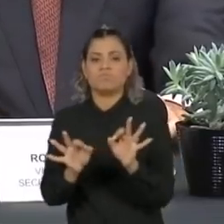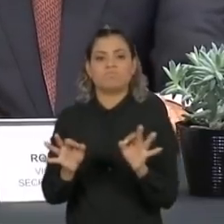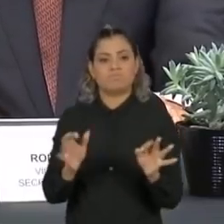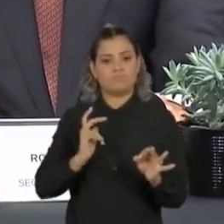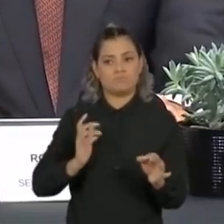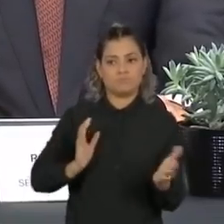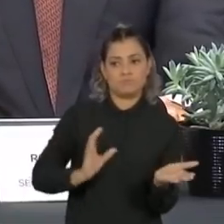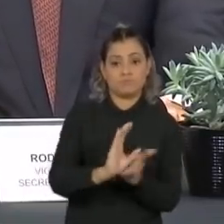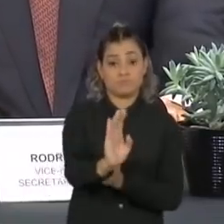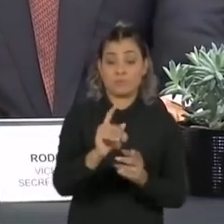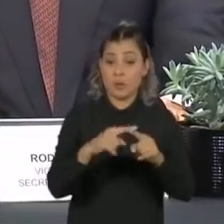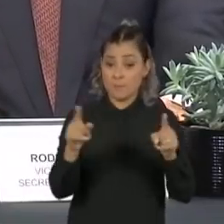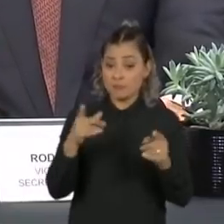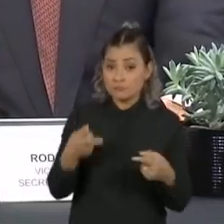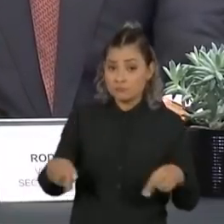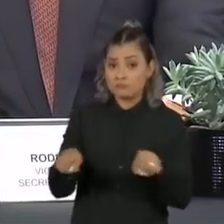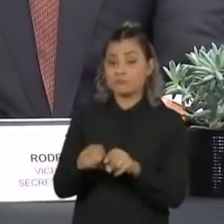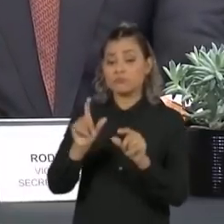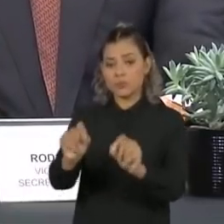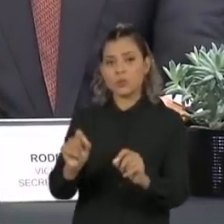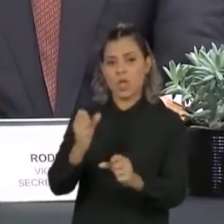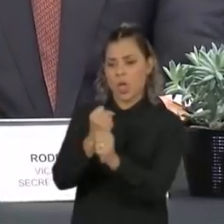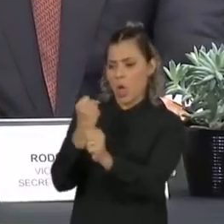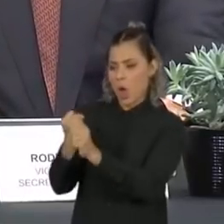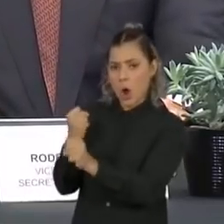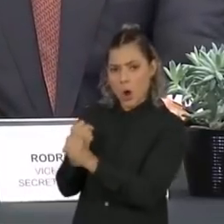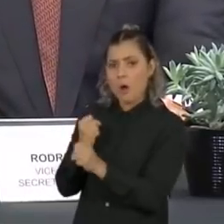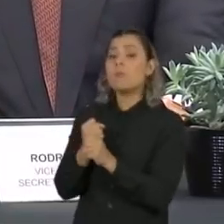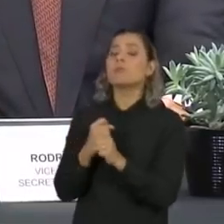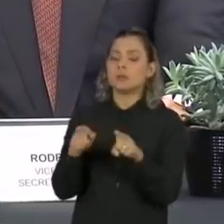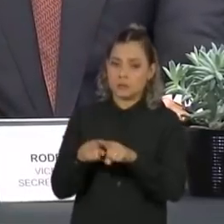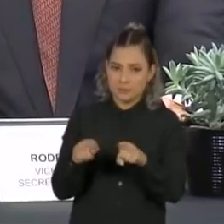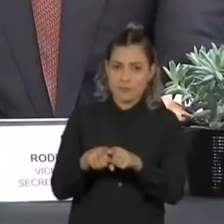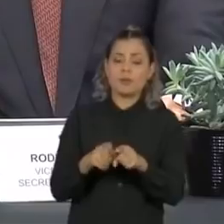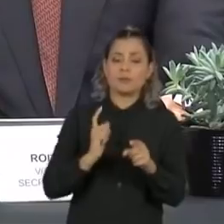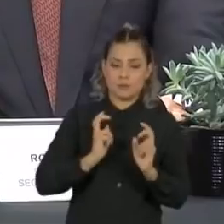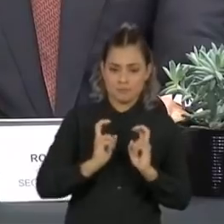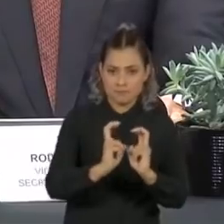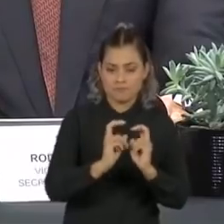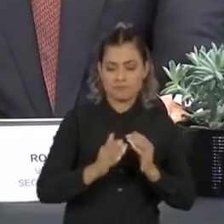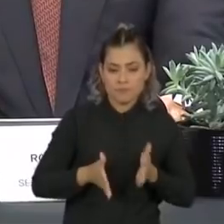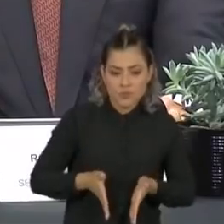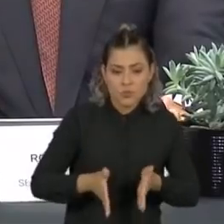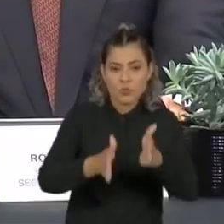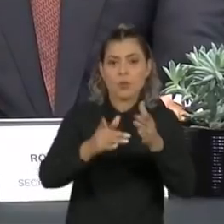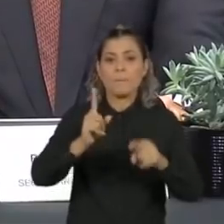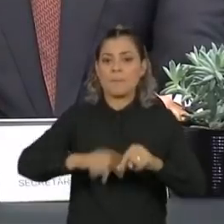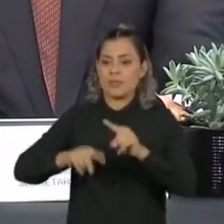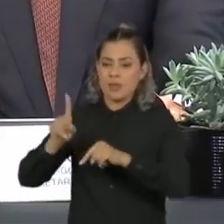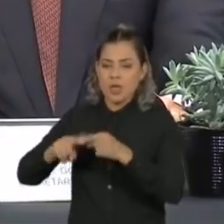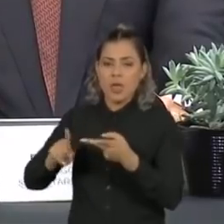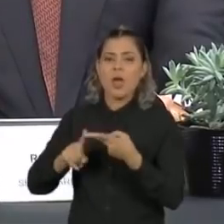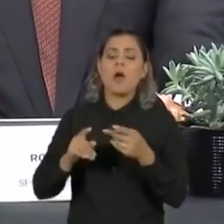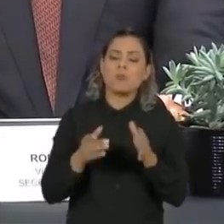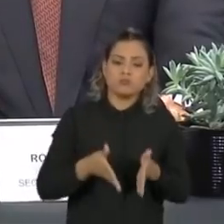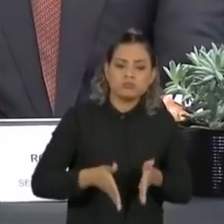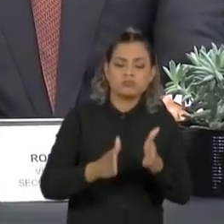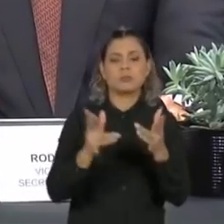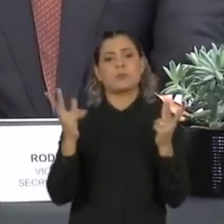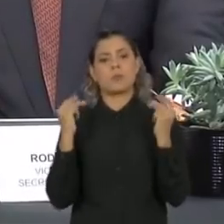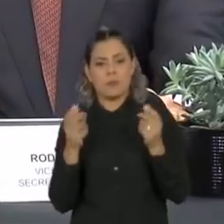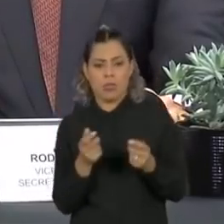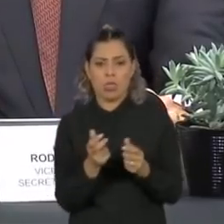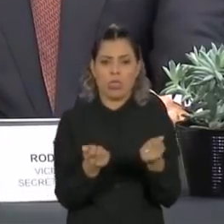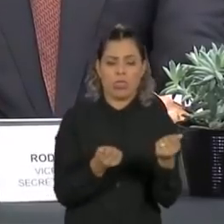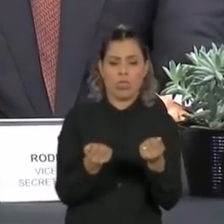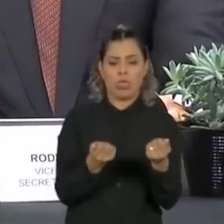envergadura. A concessão contempla as obras civis, sistemas, fornecimento de material rodante, operação,